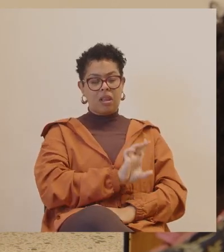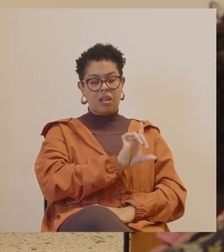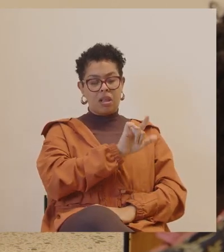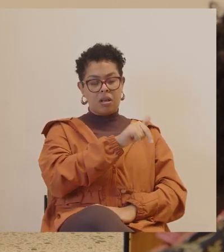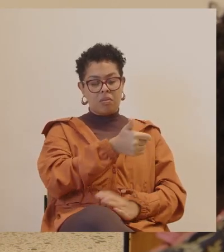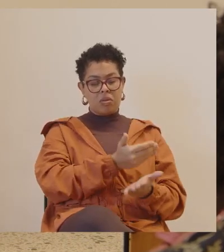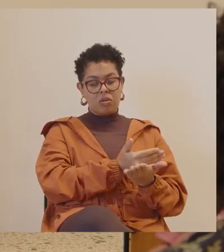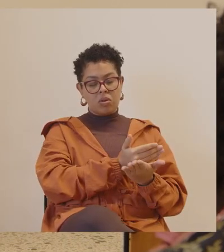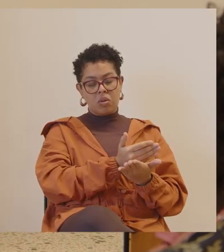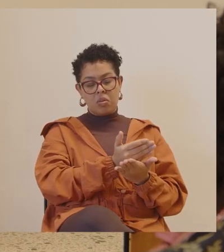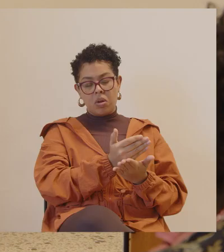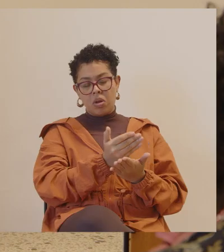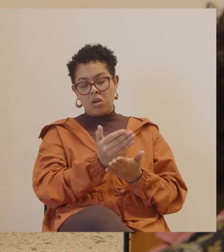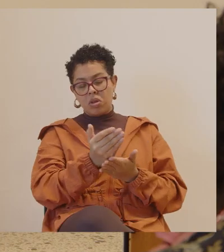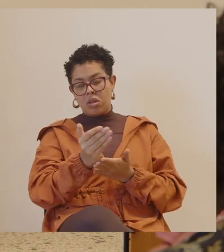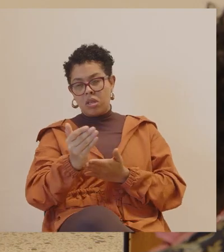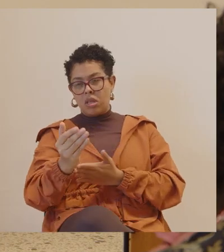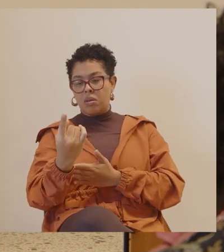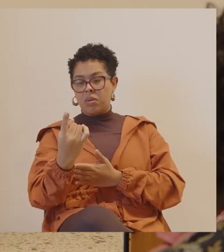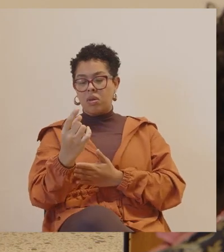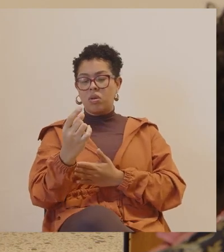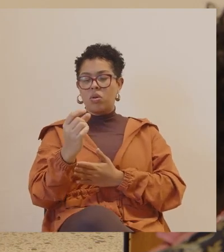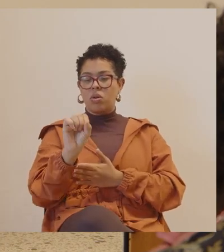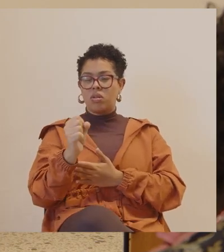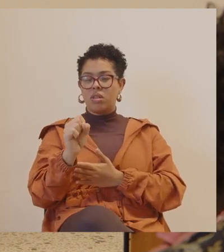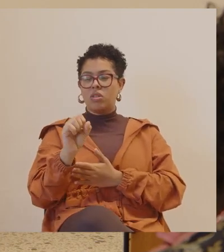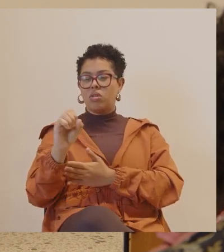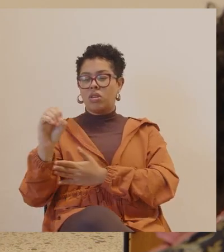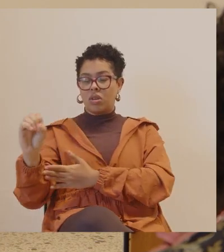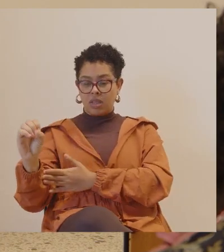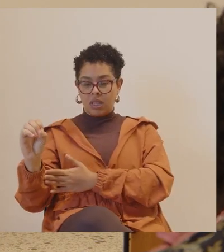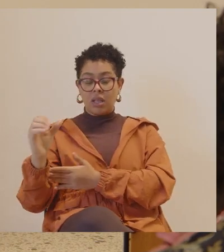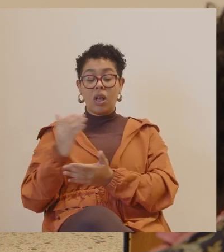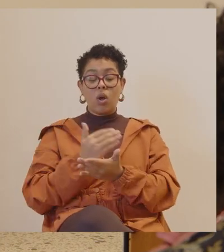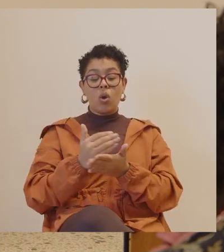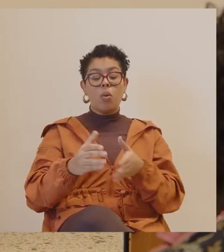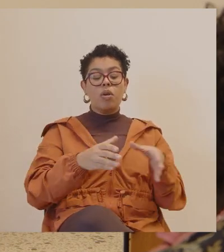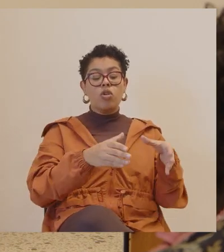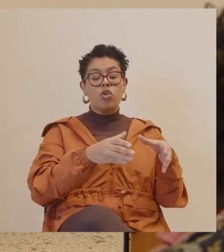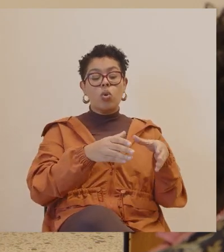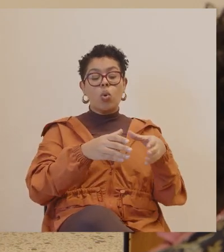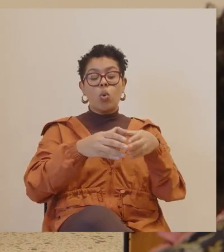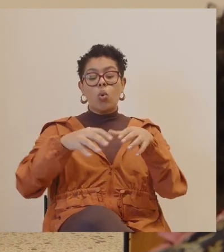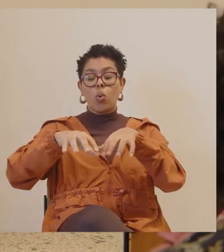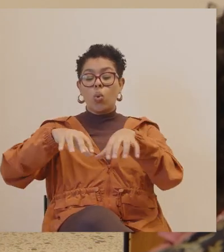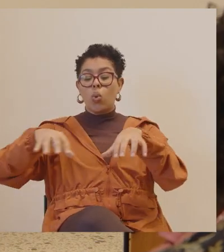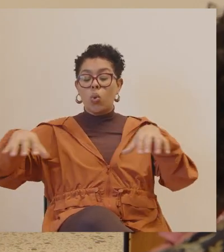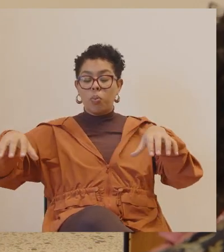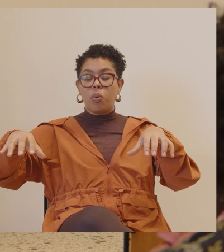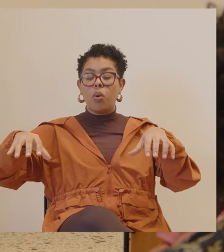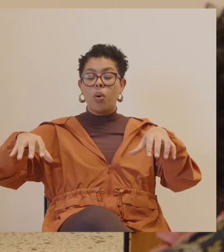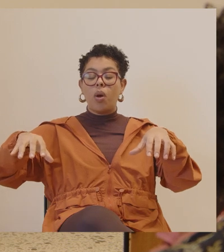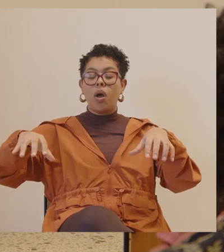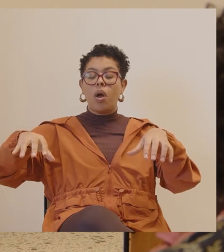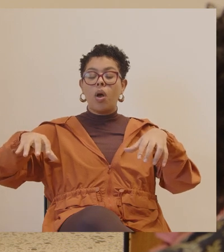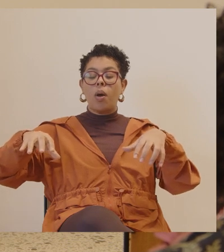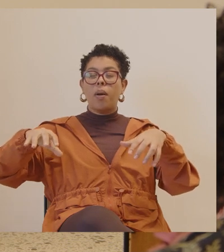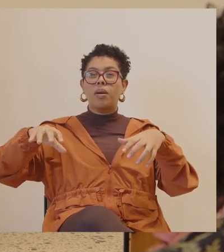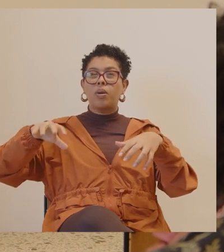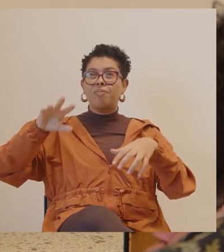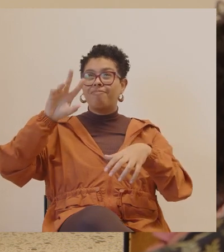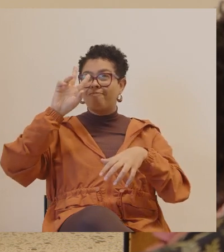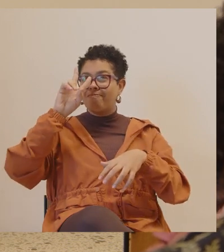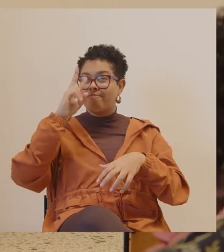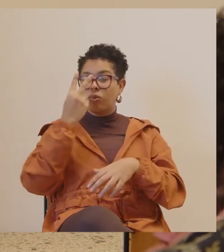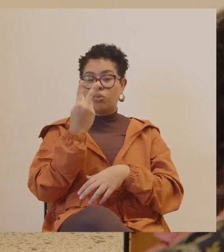trabalhar sobre as séries, né, nos anos 1880, aí isso muda de figura. E eu acho que isso muda de figura, em primeiro lugar, porque